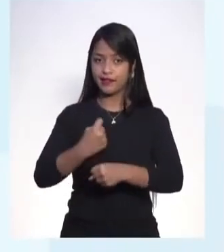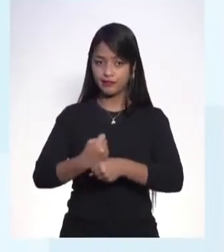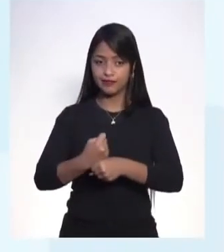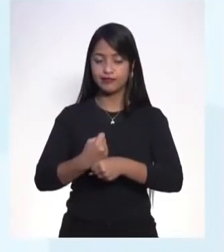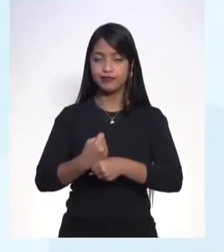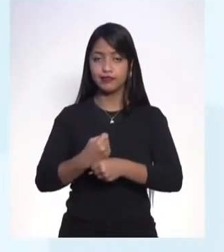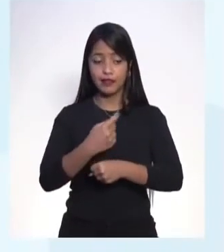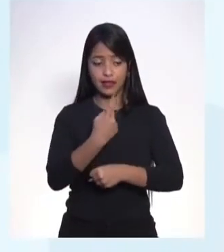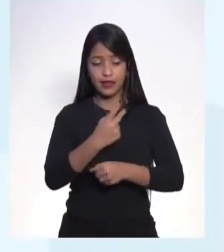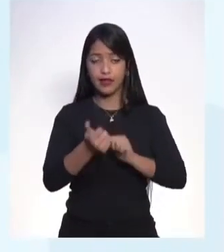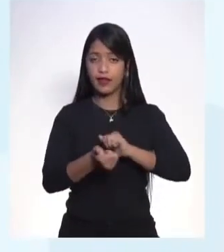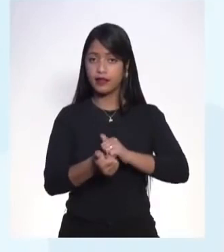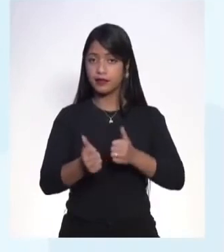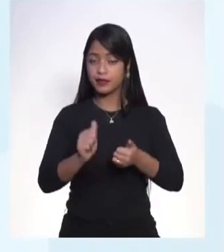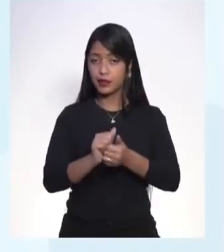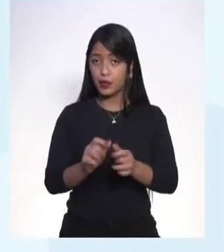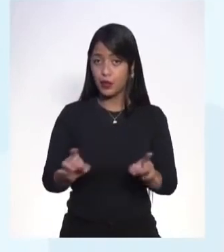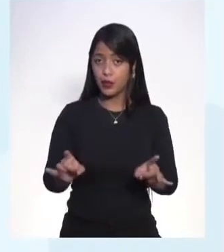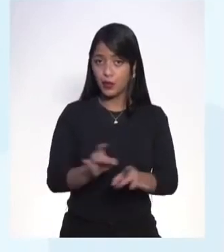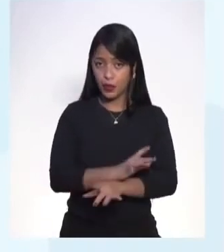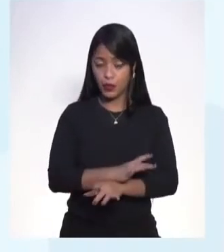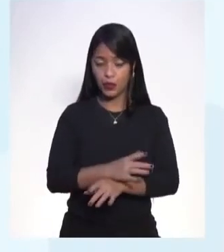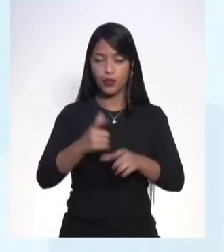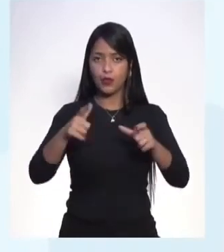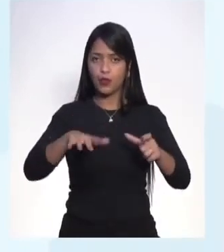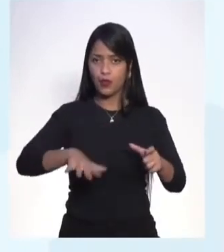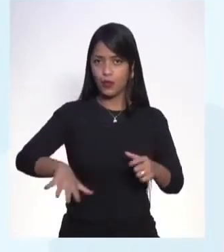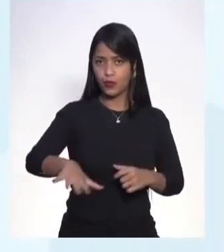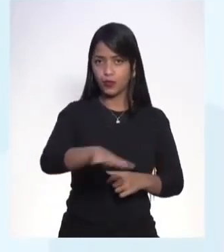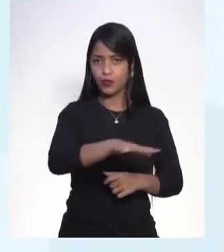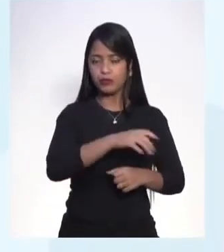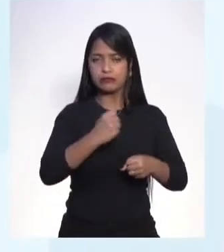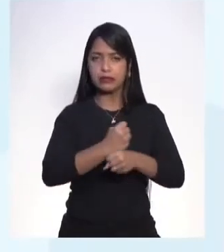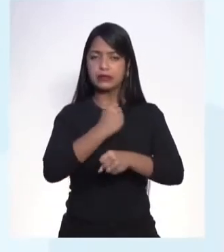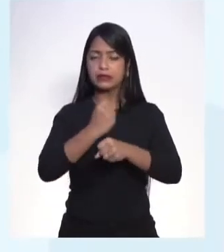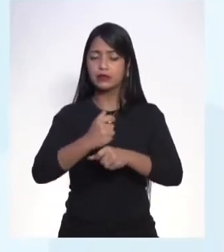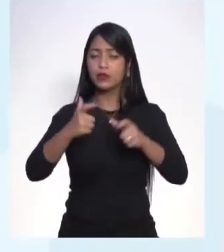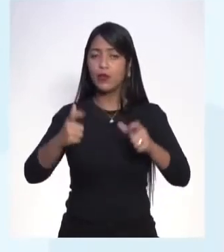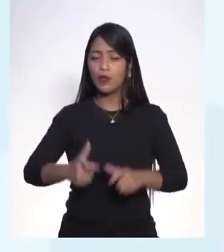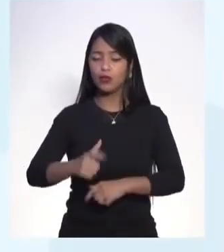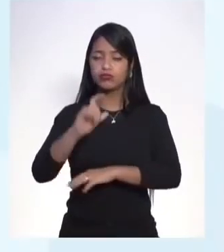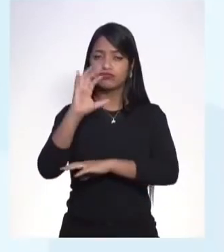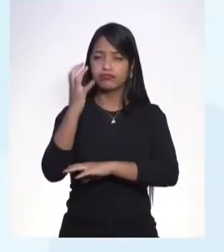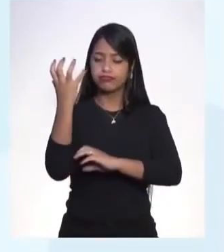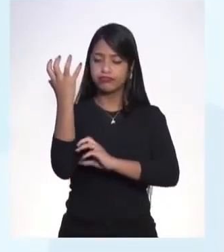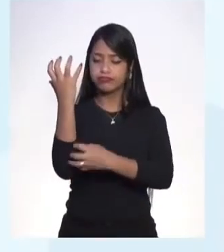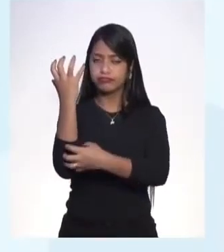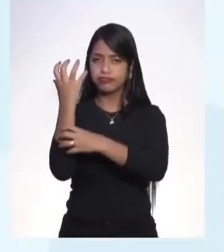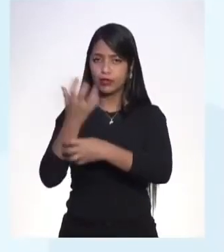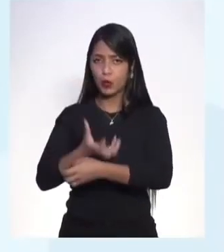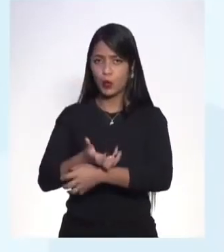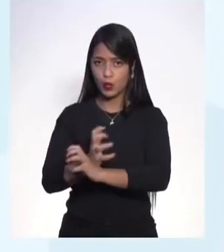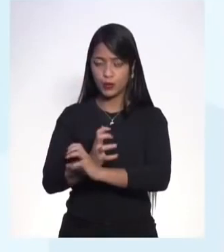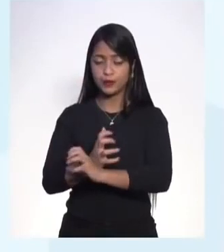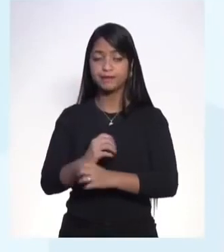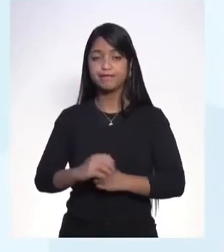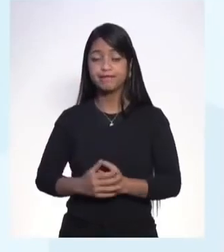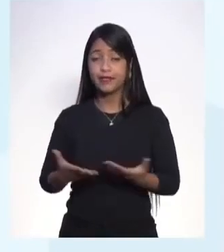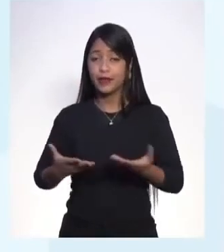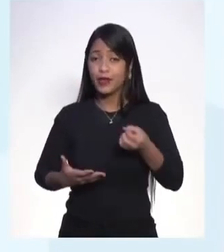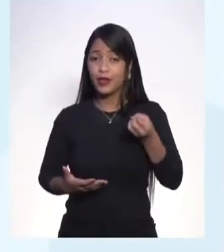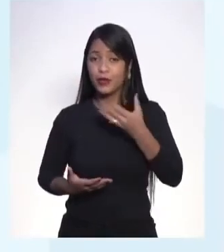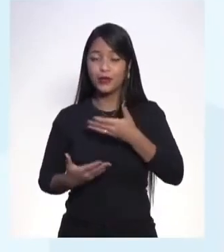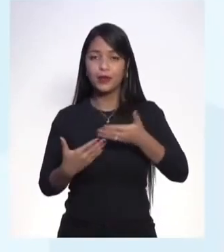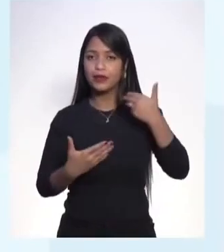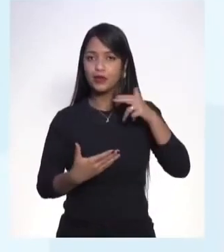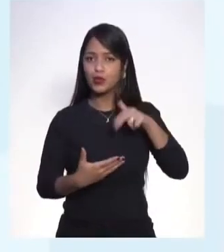após a adaptação das aves em um gigantesco recinto construído na Caatinga. Como trata-se de uma ação inédita, não é